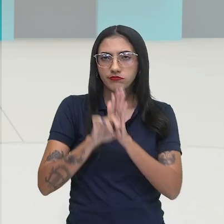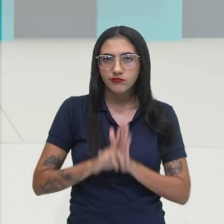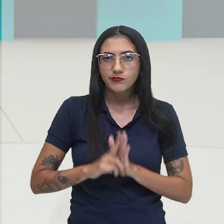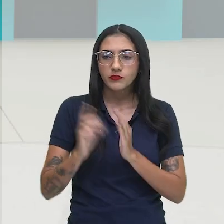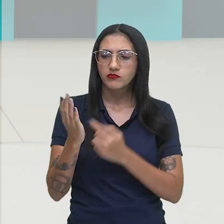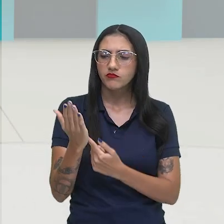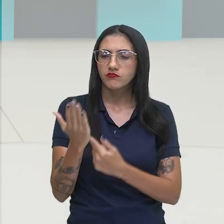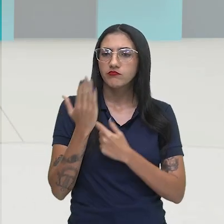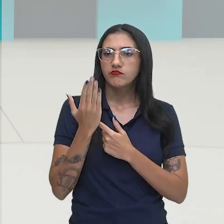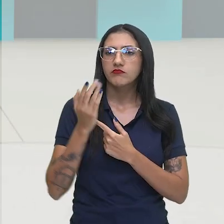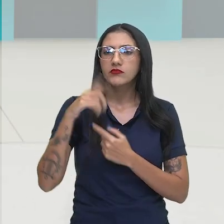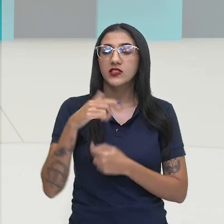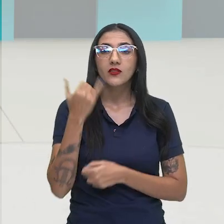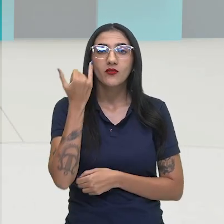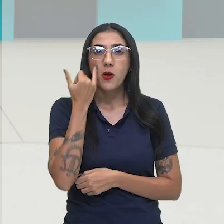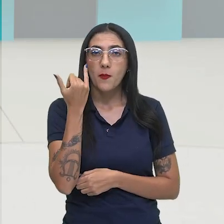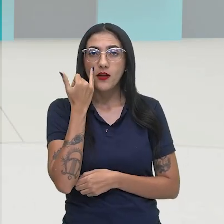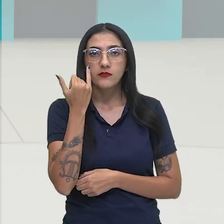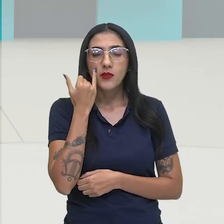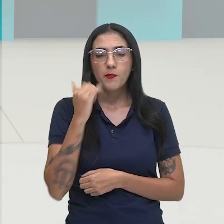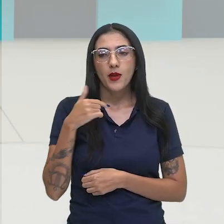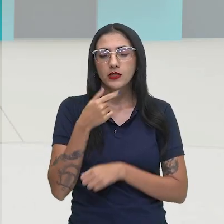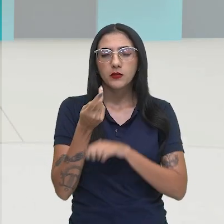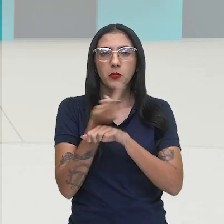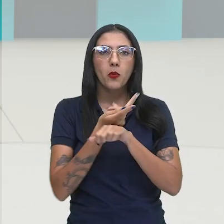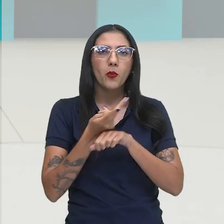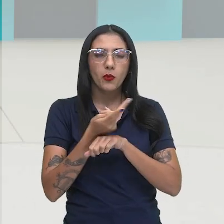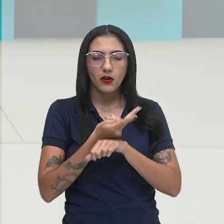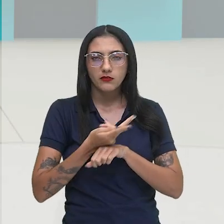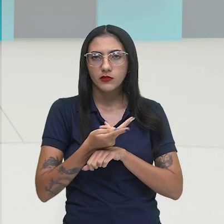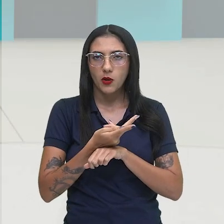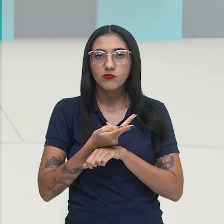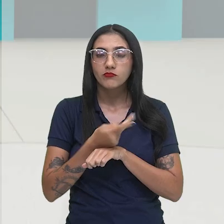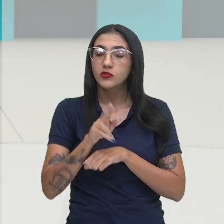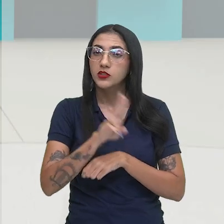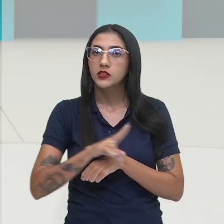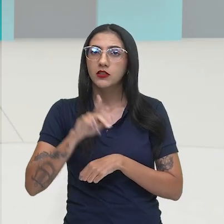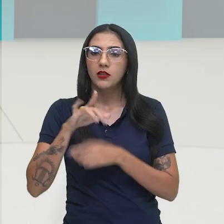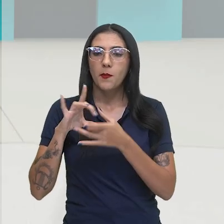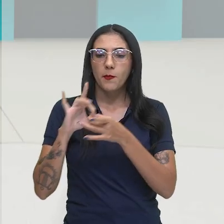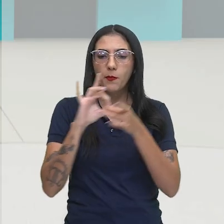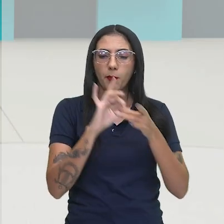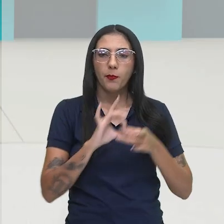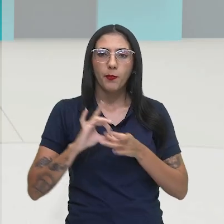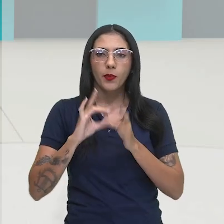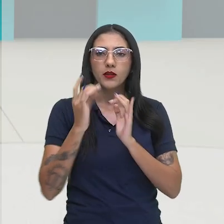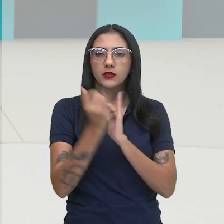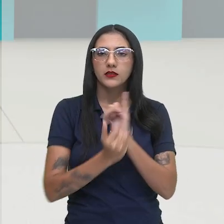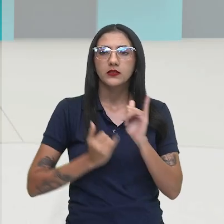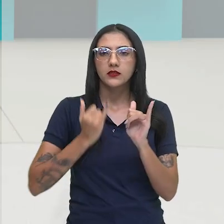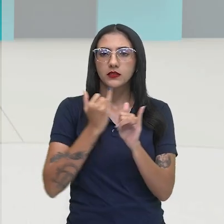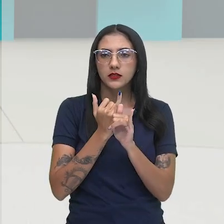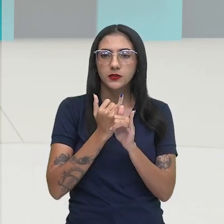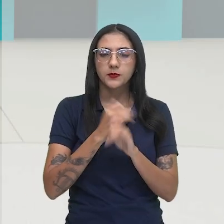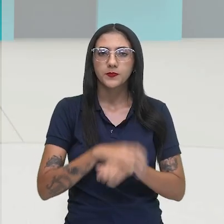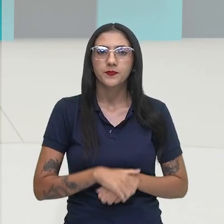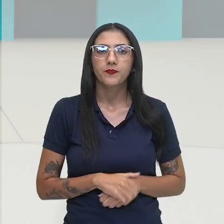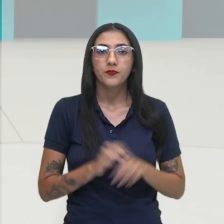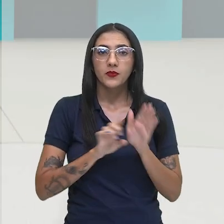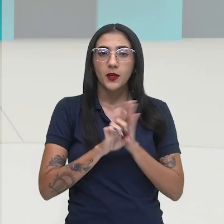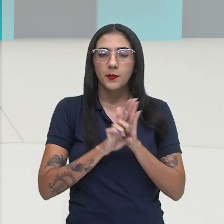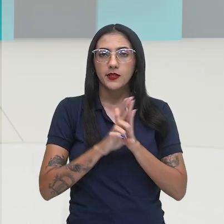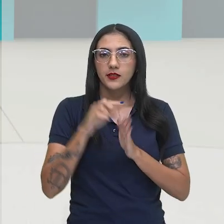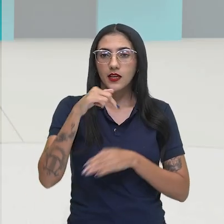para você essa informação que você está buscando. É a rede mundial de computadores. Então, tudo está em rede. Então, o que você pesquisa